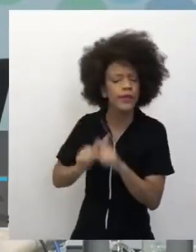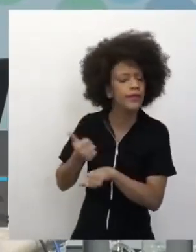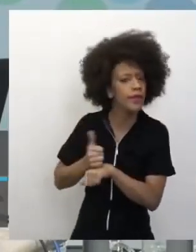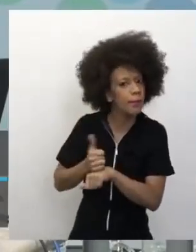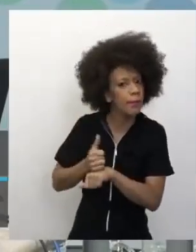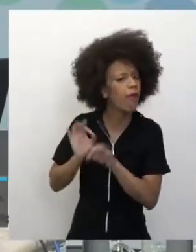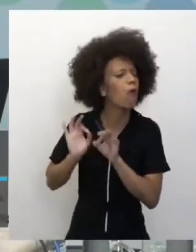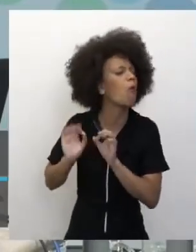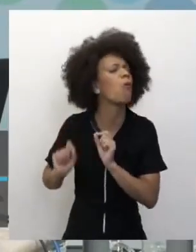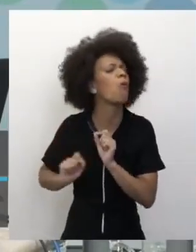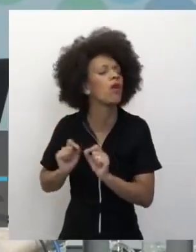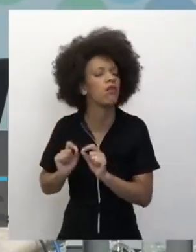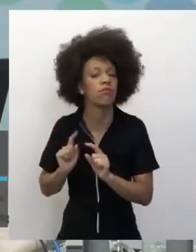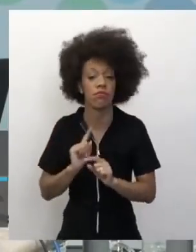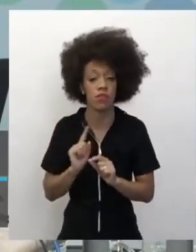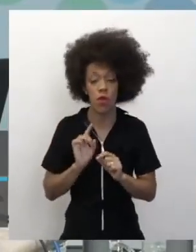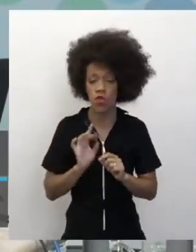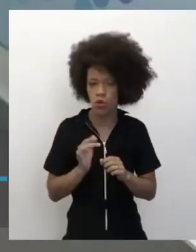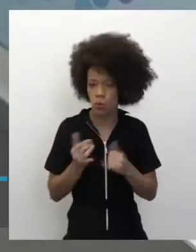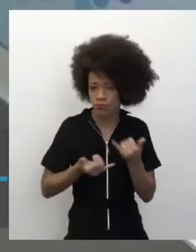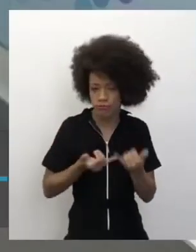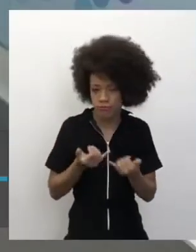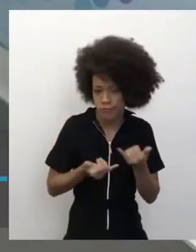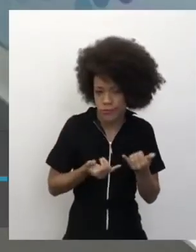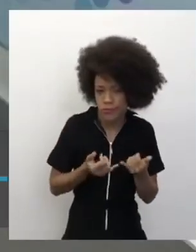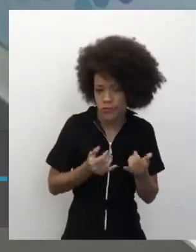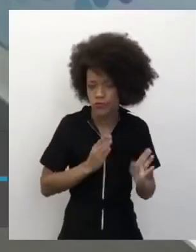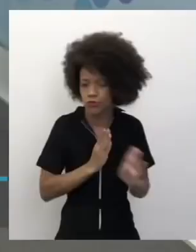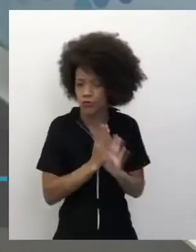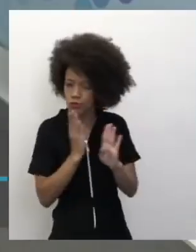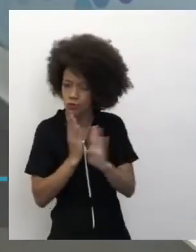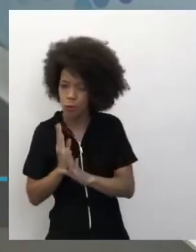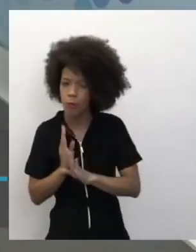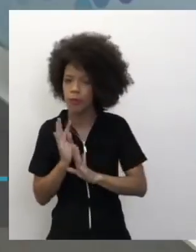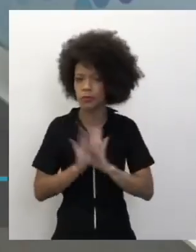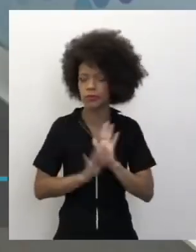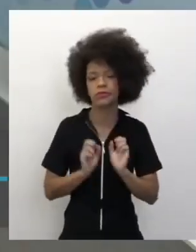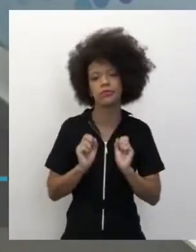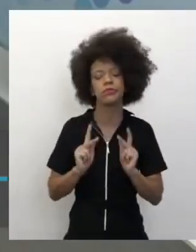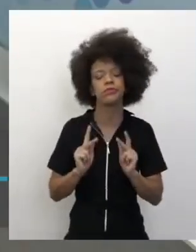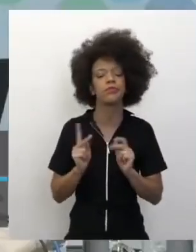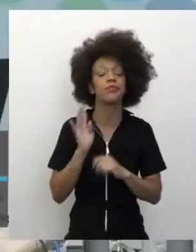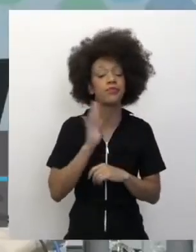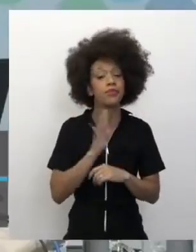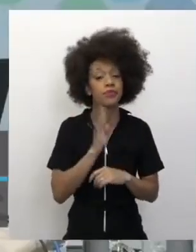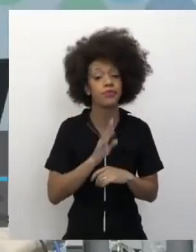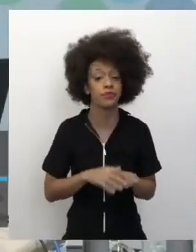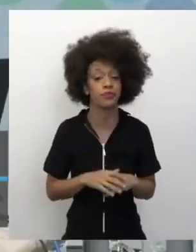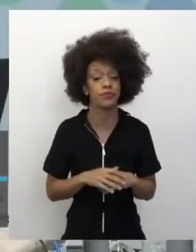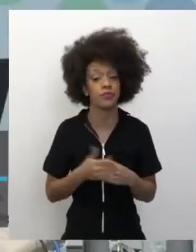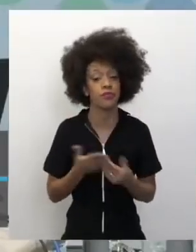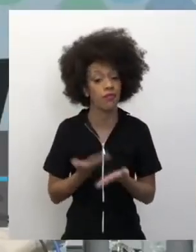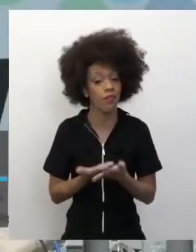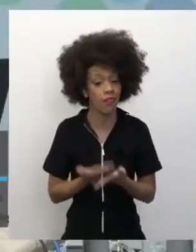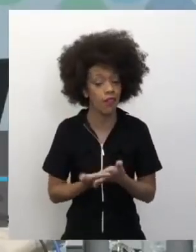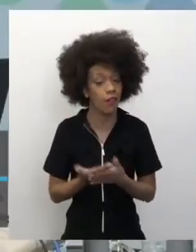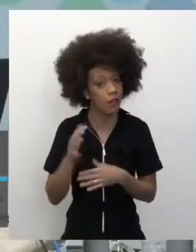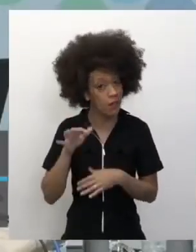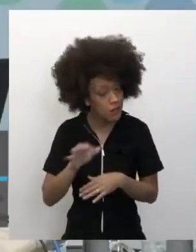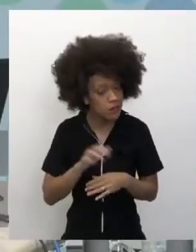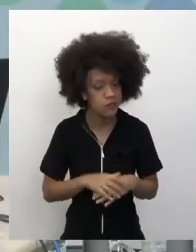trocar isso e até fazer um joguinho de adivinhações aí, certo? Acho bem legal. A aula de hoje é